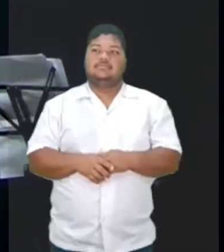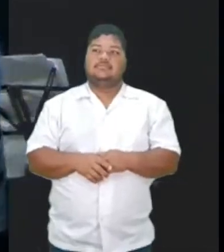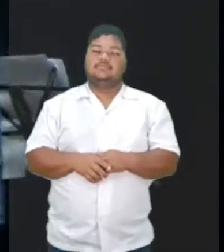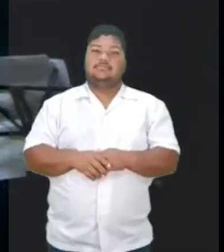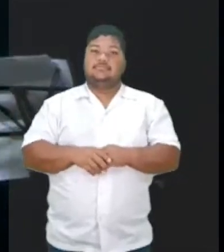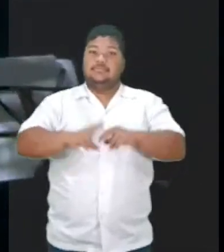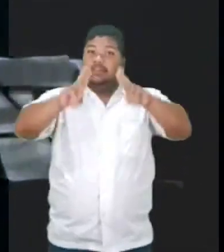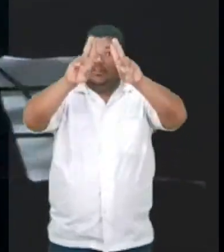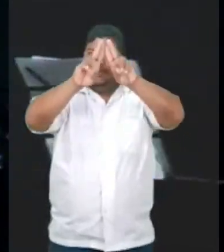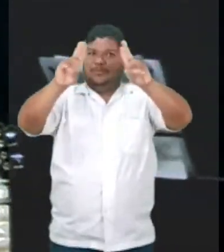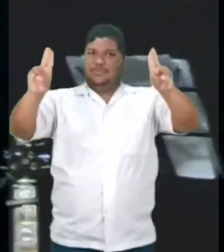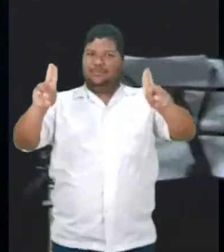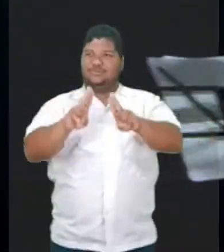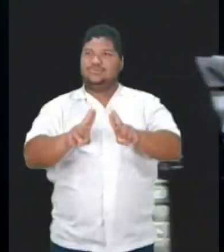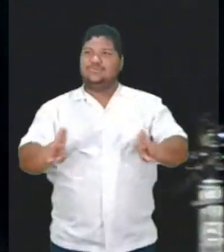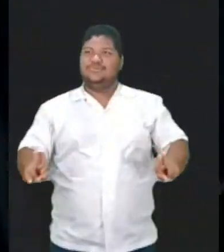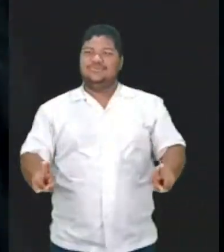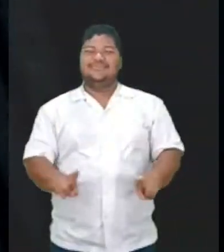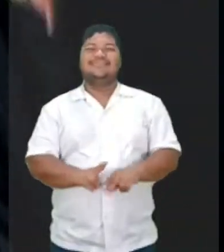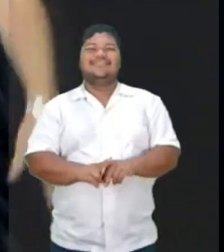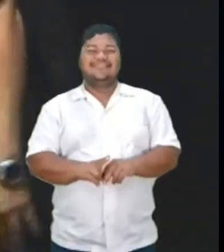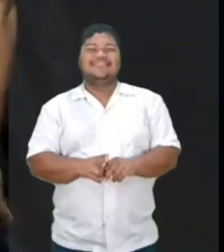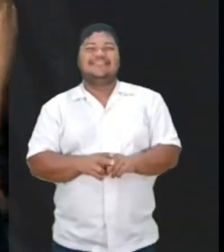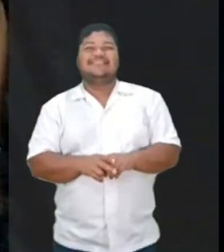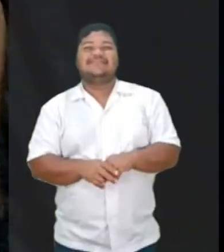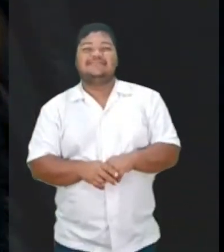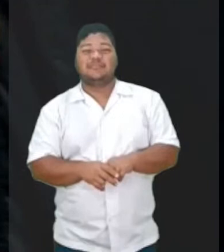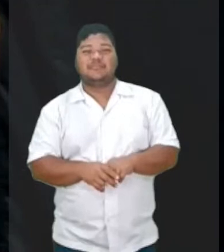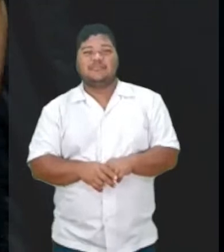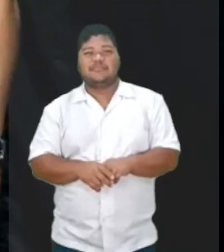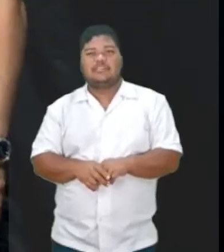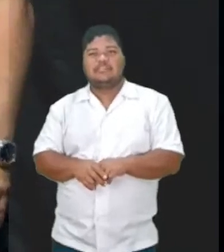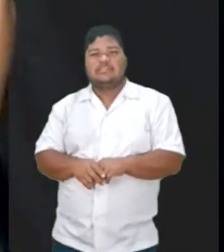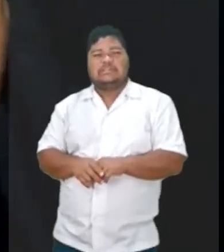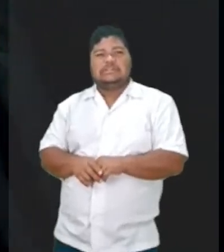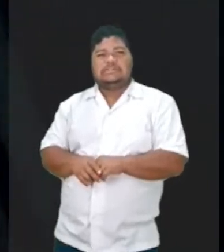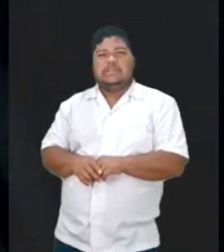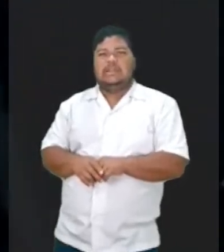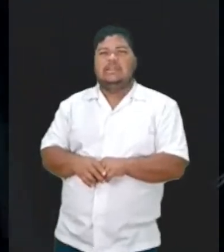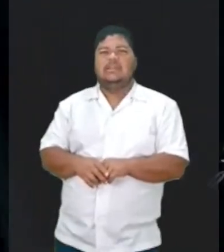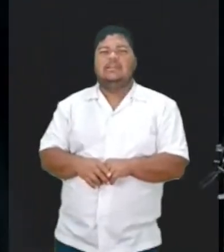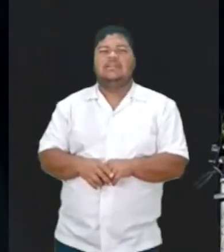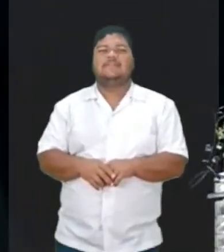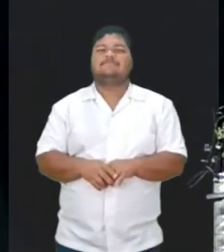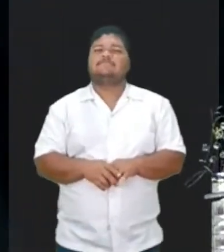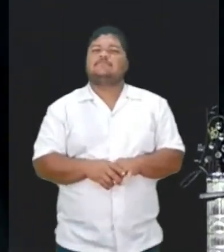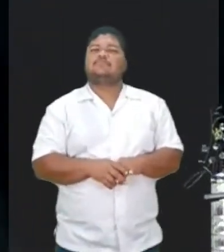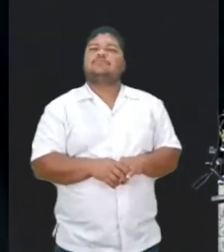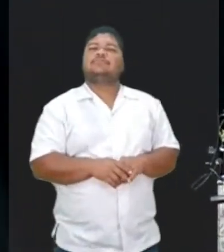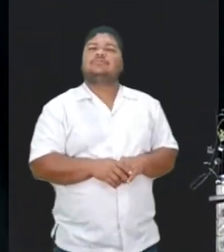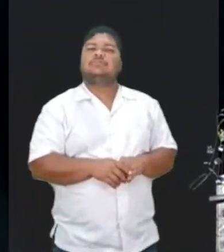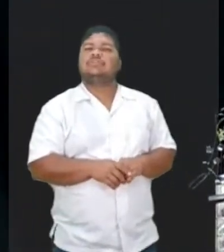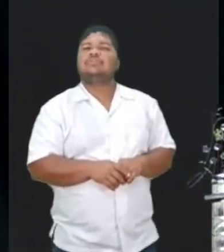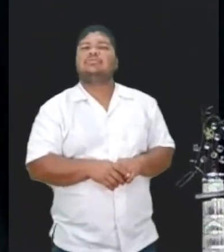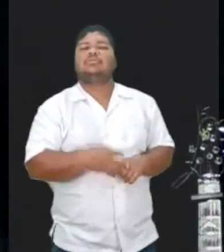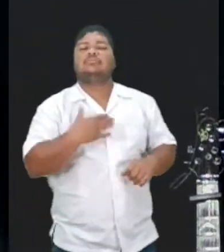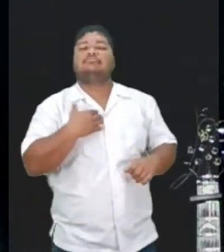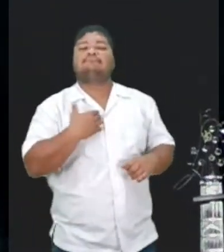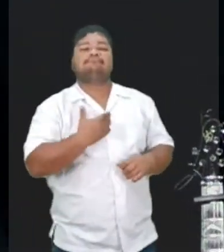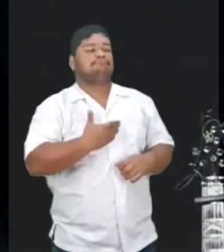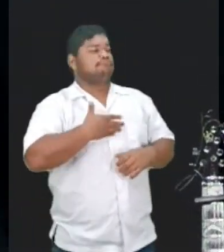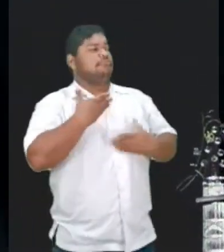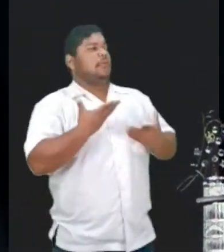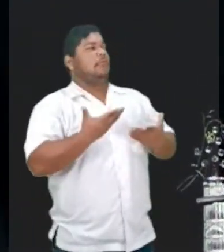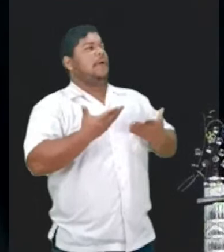do seu reino, para tudo aquilo que havia construído, e aí estufou o seu peito: não é